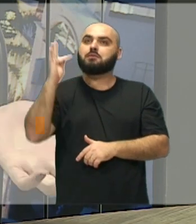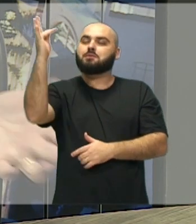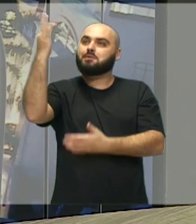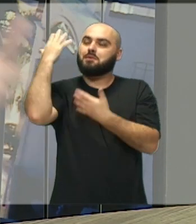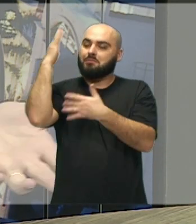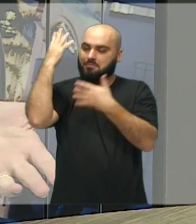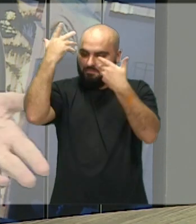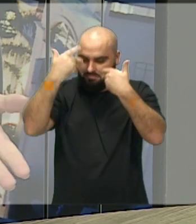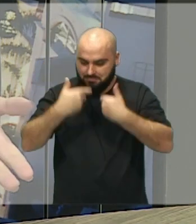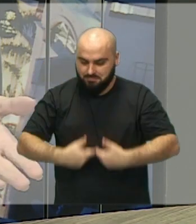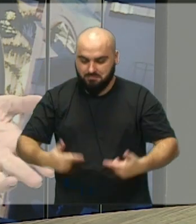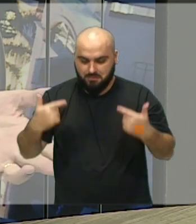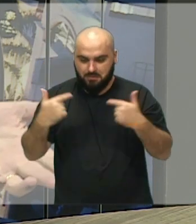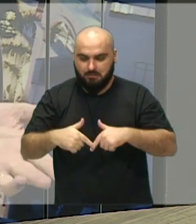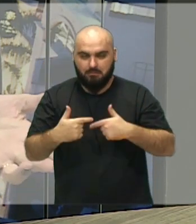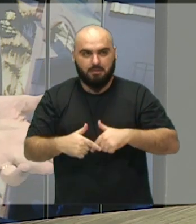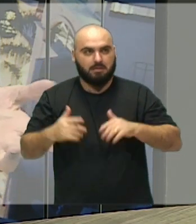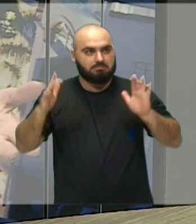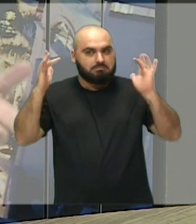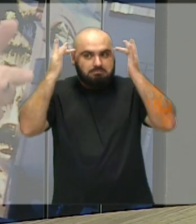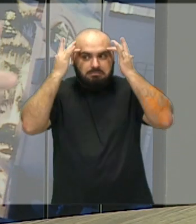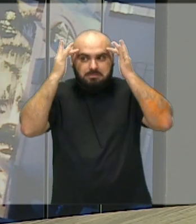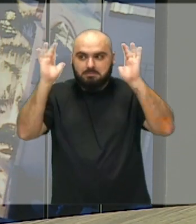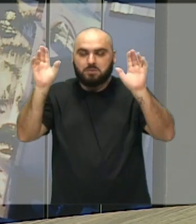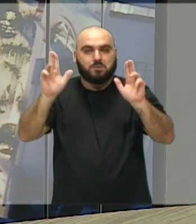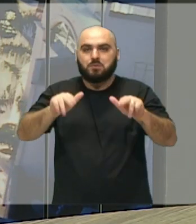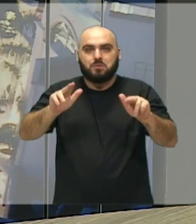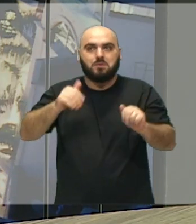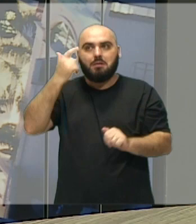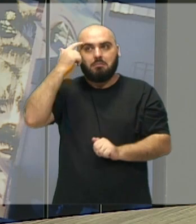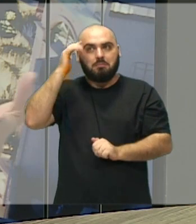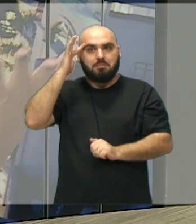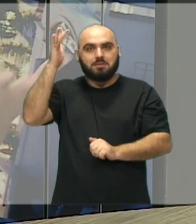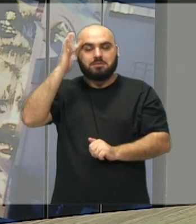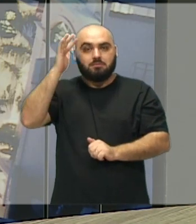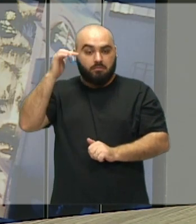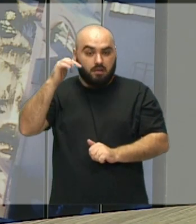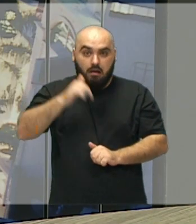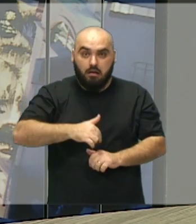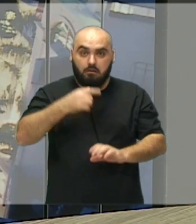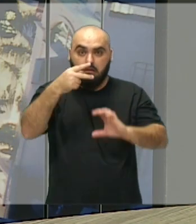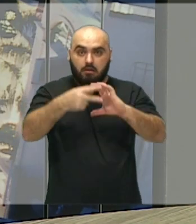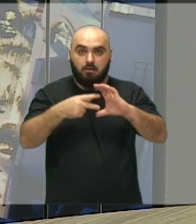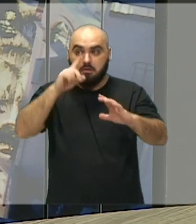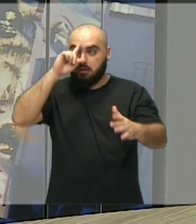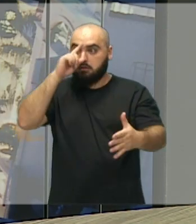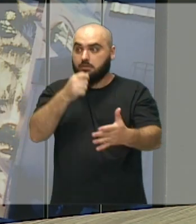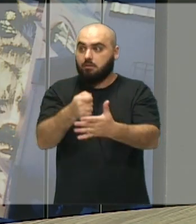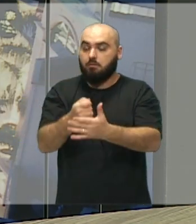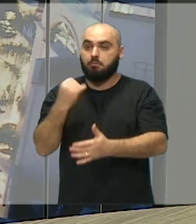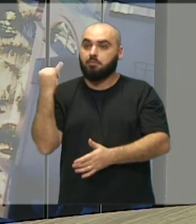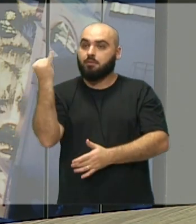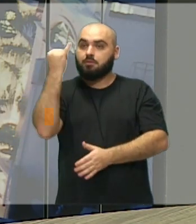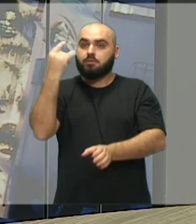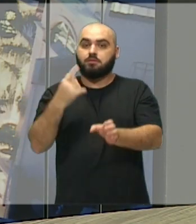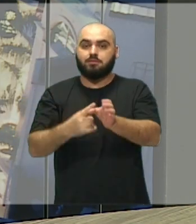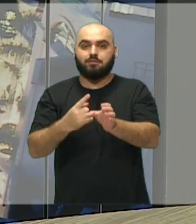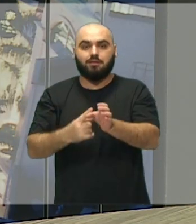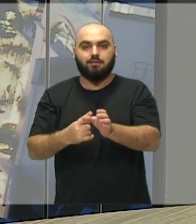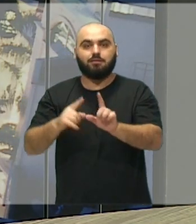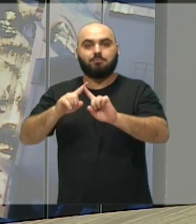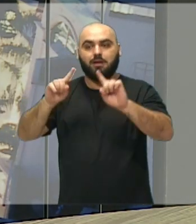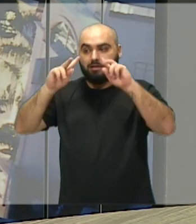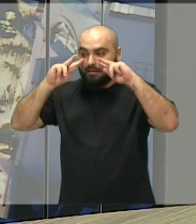no lugar onde se toma decisões tão importantes da cidade, né? E ver que o trabalho foi visto aí é muito